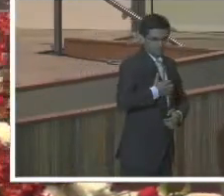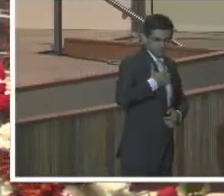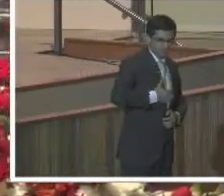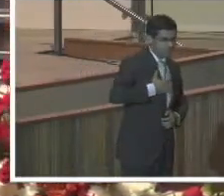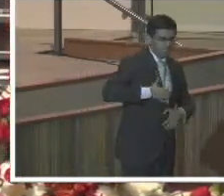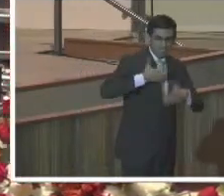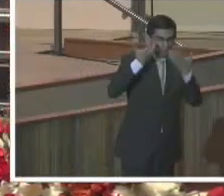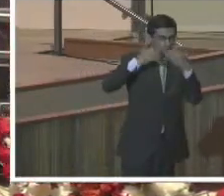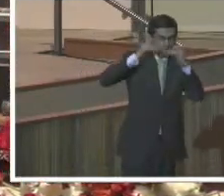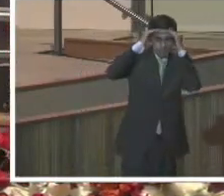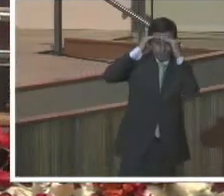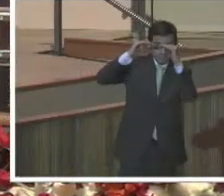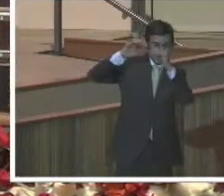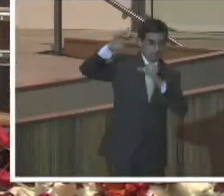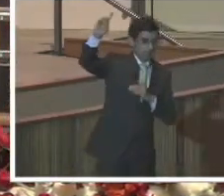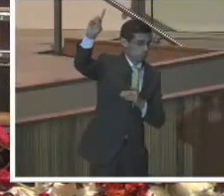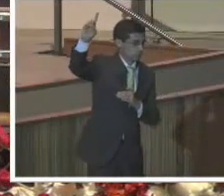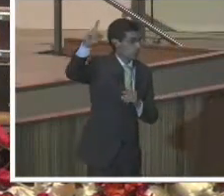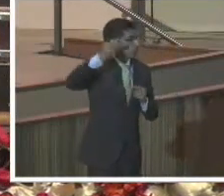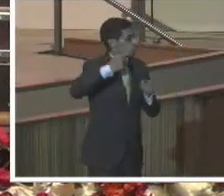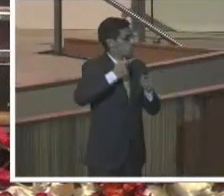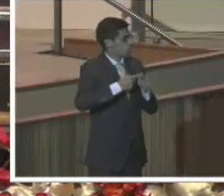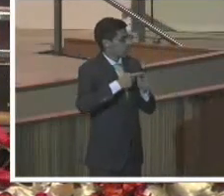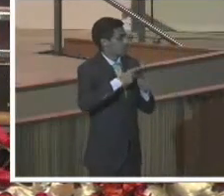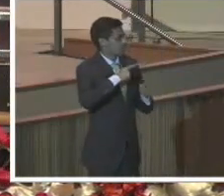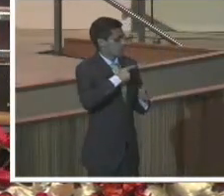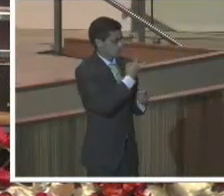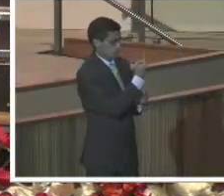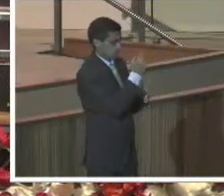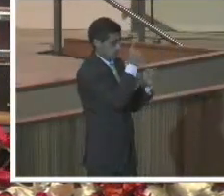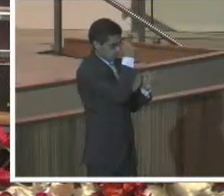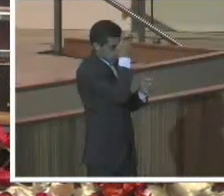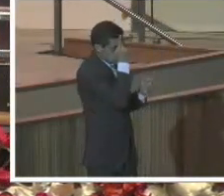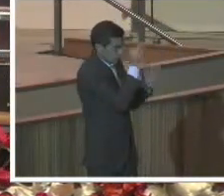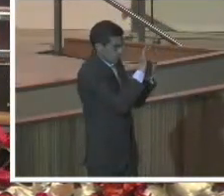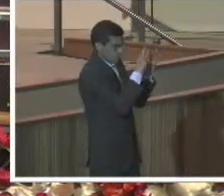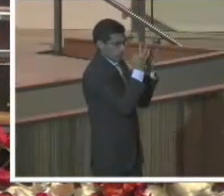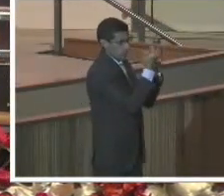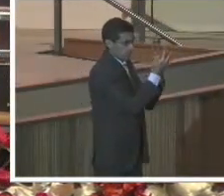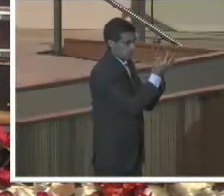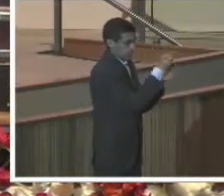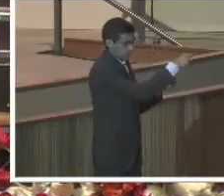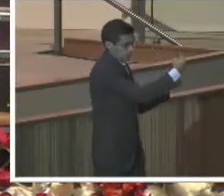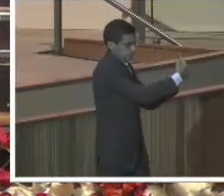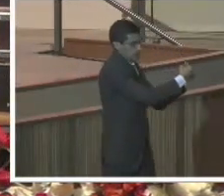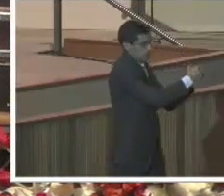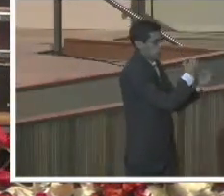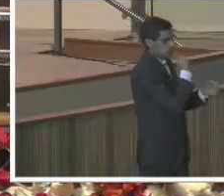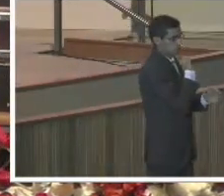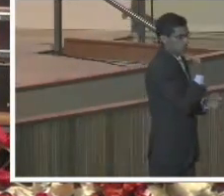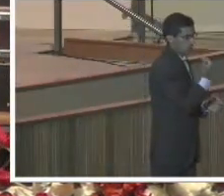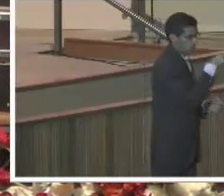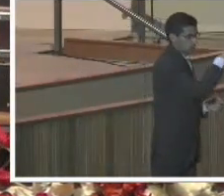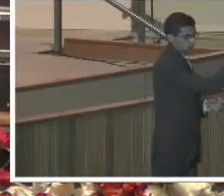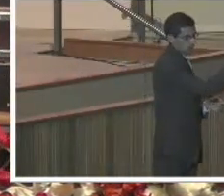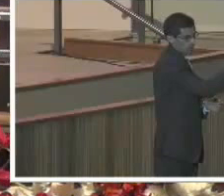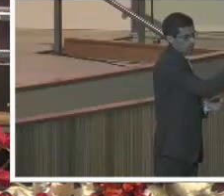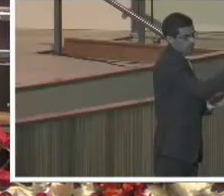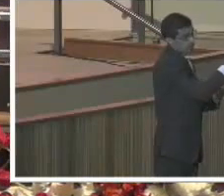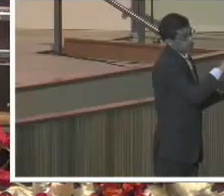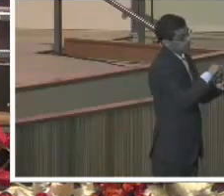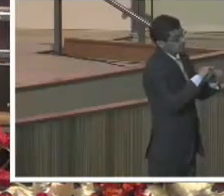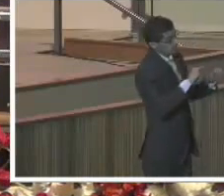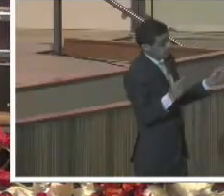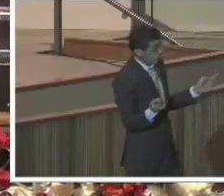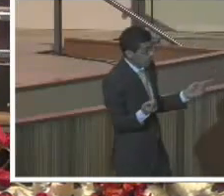Deus, porque alguém da sua família tinha sido morto de uma maneira violenta na guerra. Podia ser porque ele